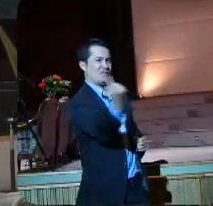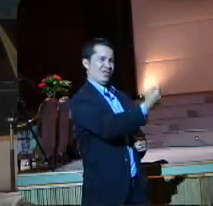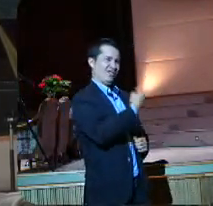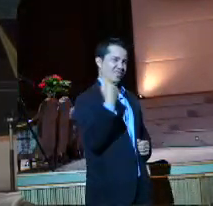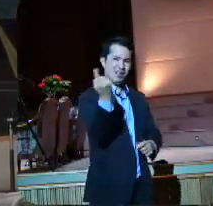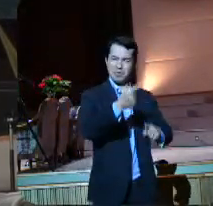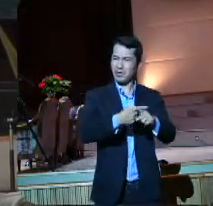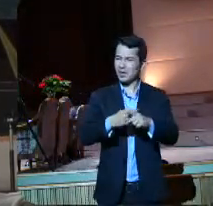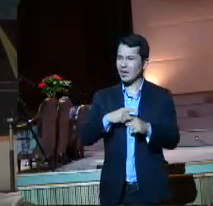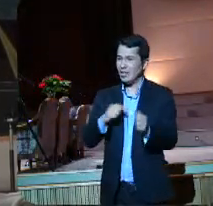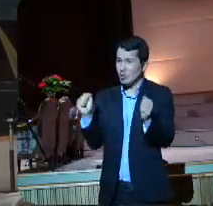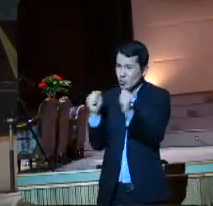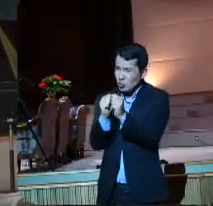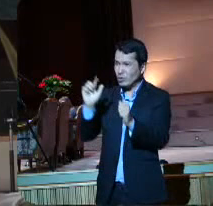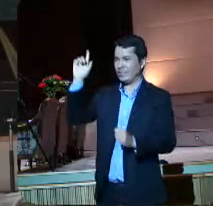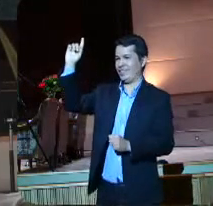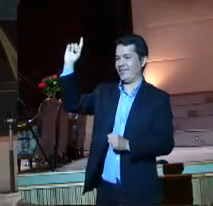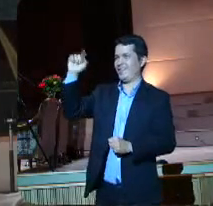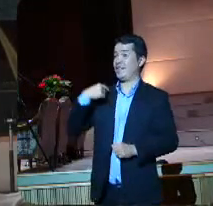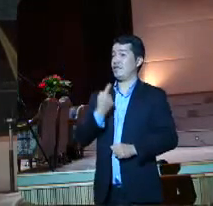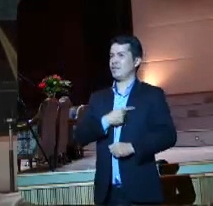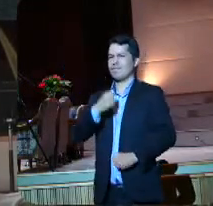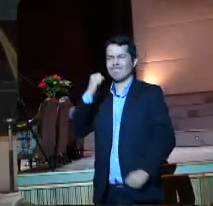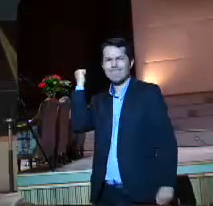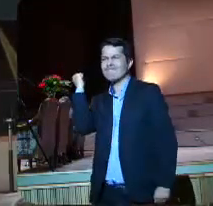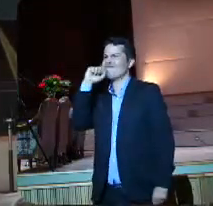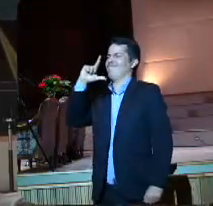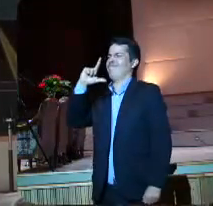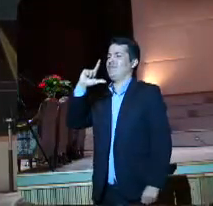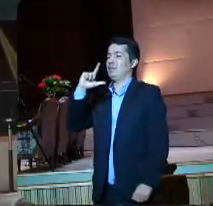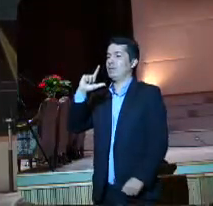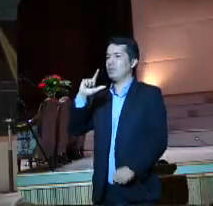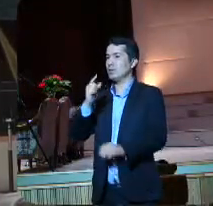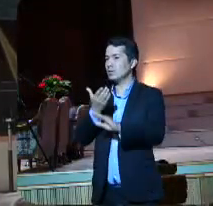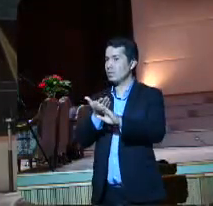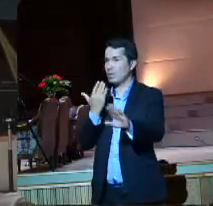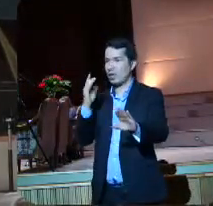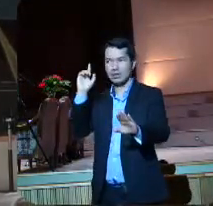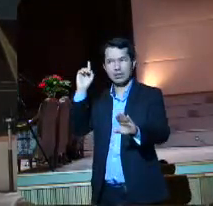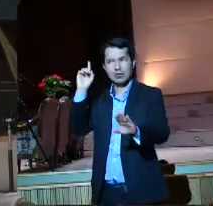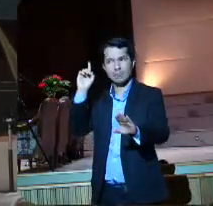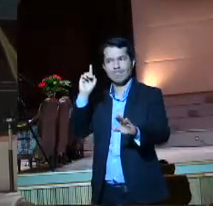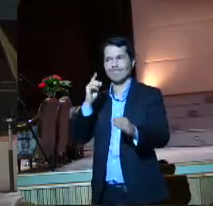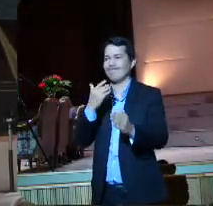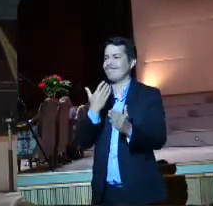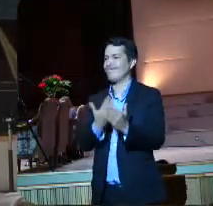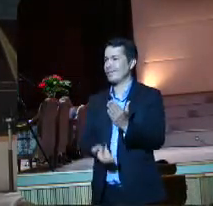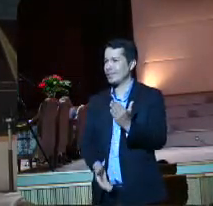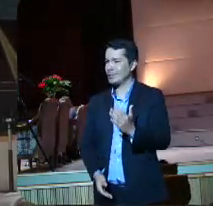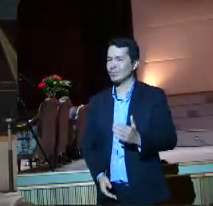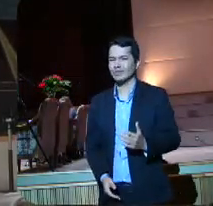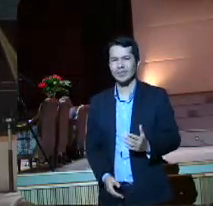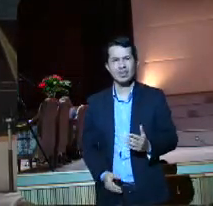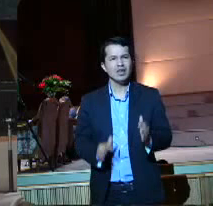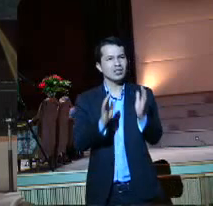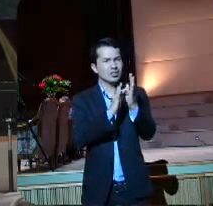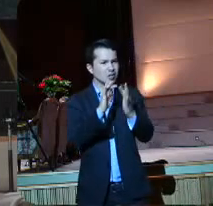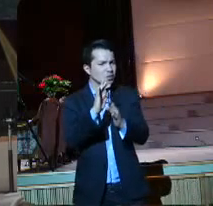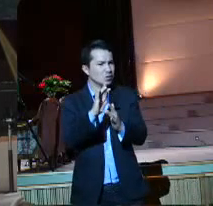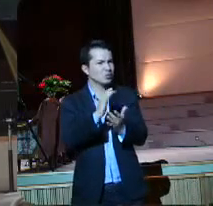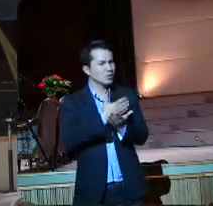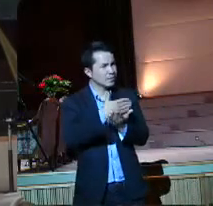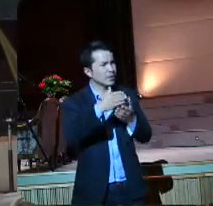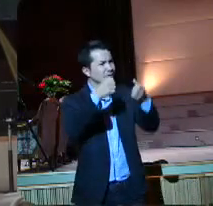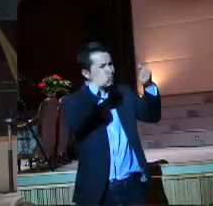que é vitória. O que Jesus estava entendendo ali naquele jardim era aquilo que Pedro não